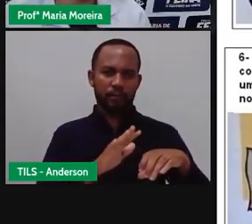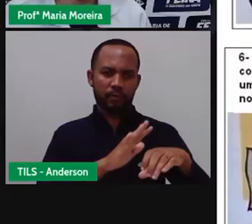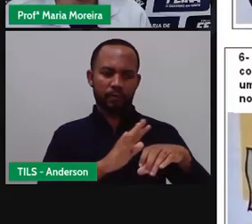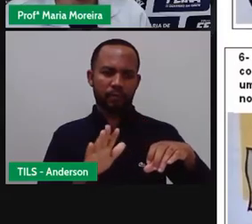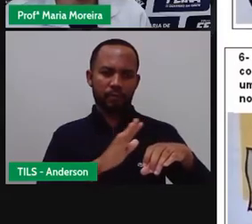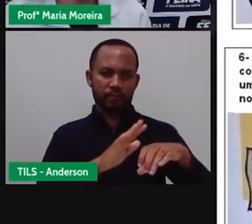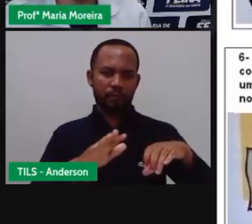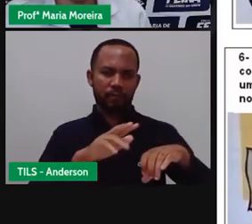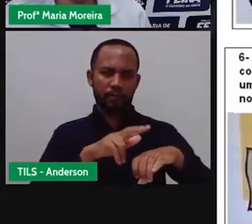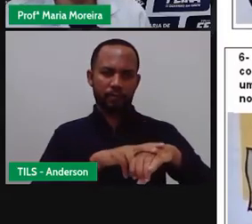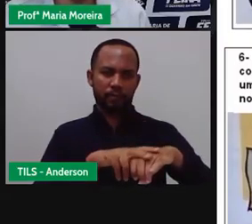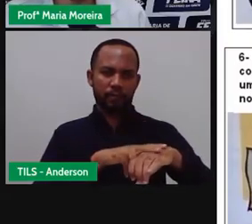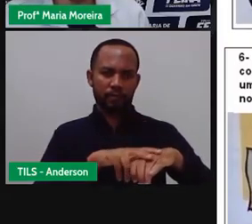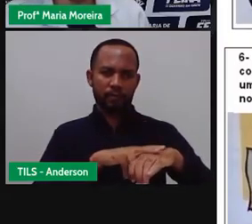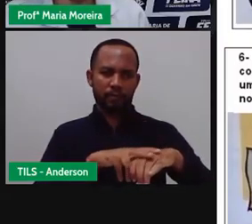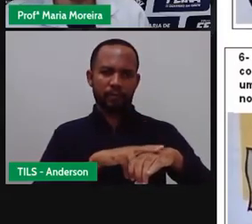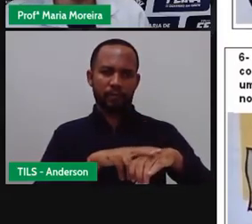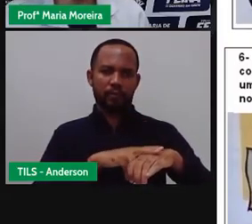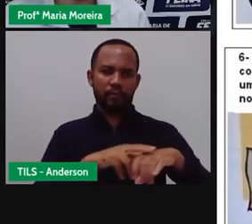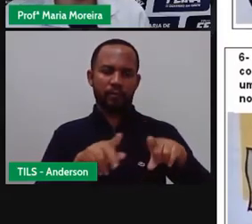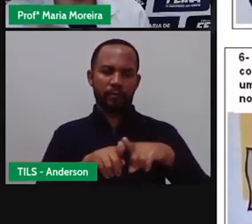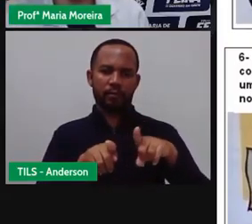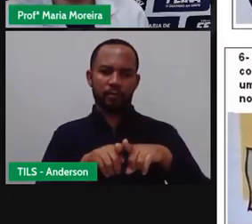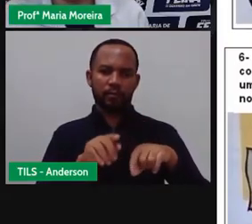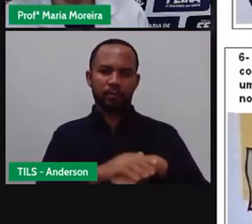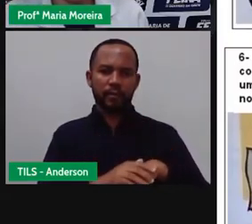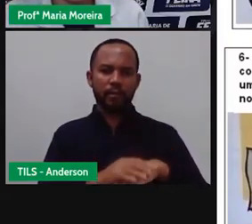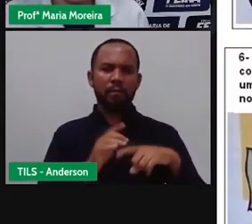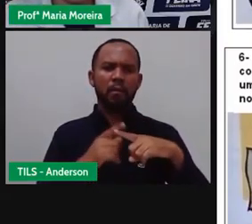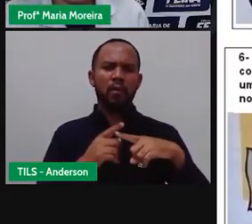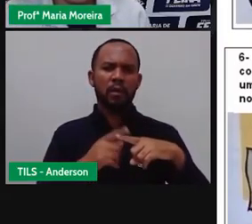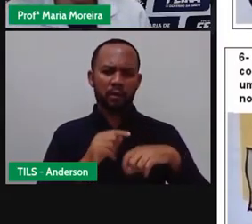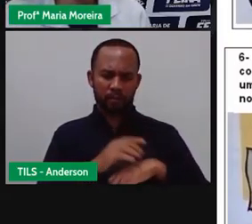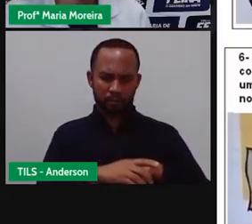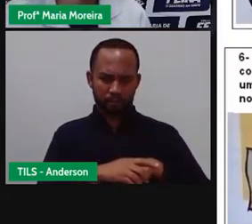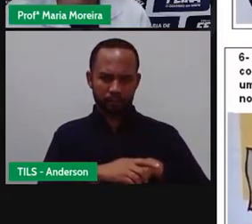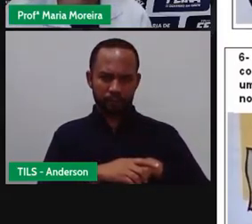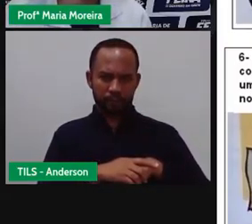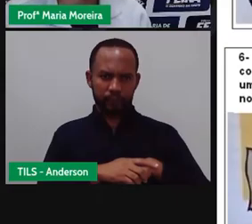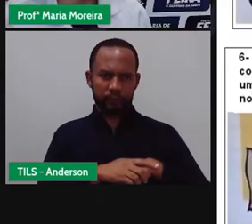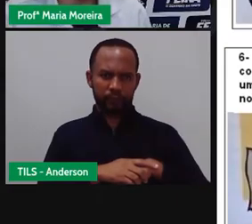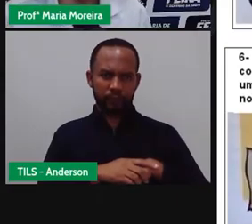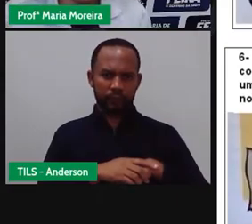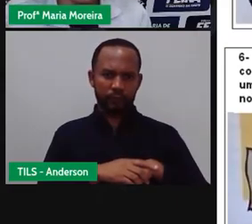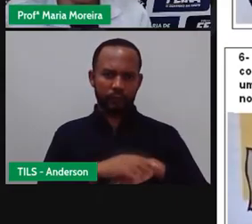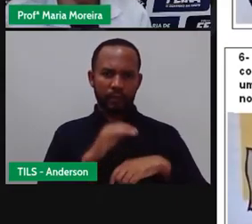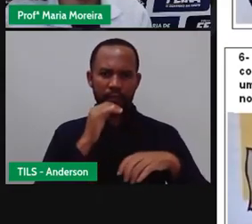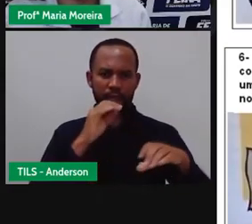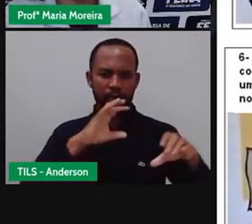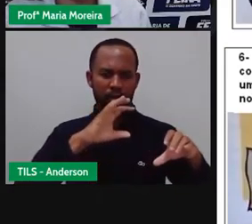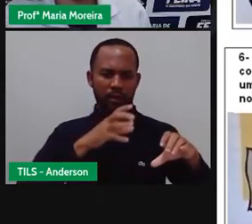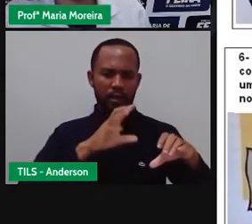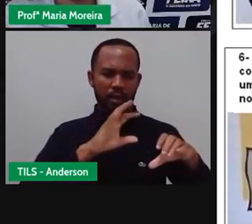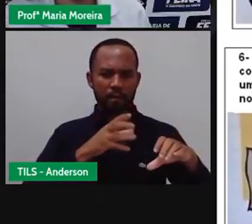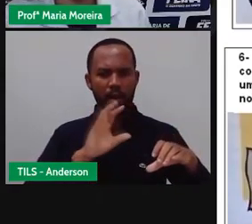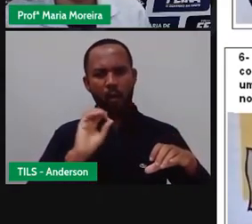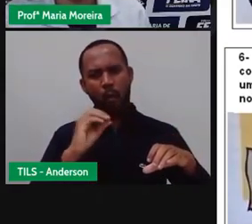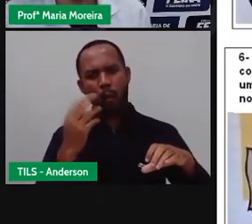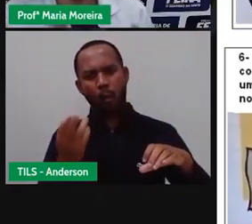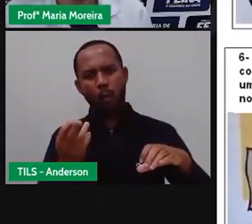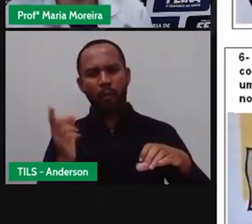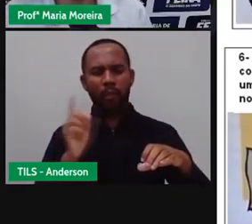um barbante. Por quê? Você precisa colocar esse tecido para que as formigas não vão embora. E por que tem que ser um tecido e não a tampa? Porque as formigas, elas